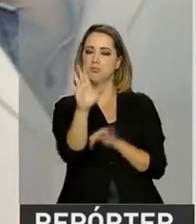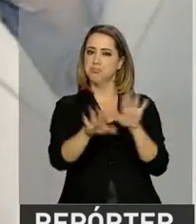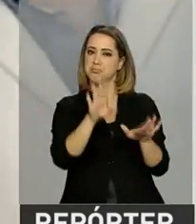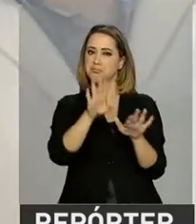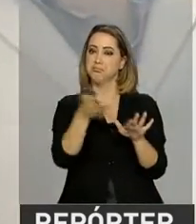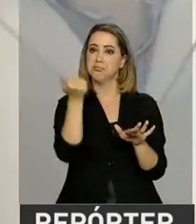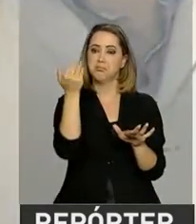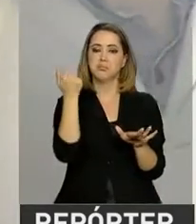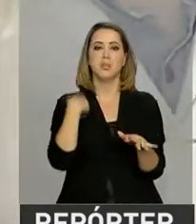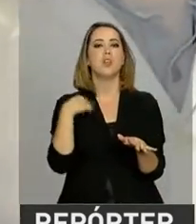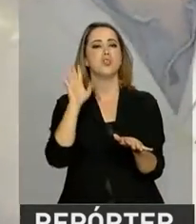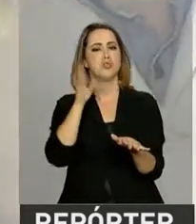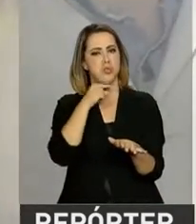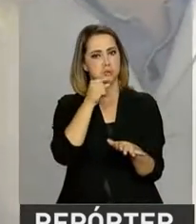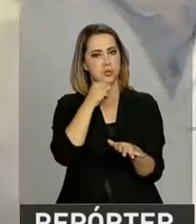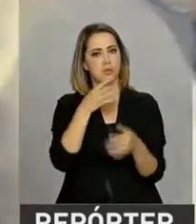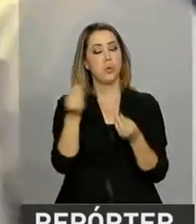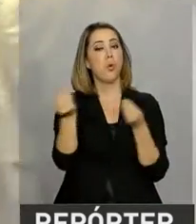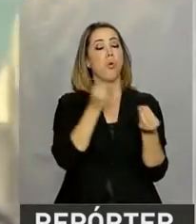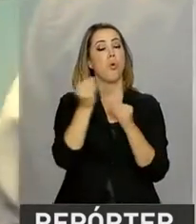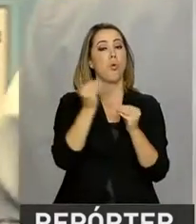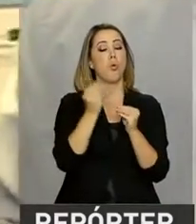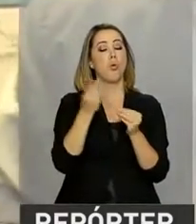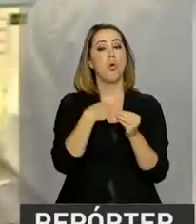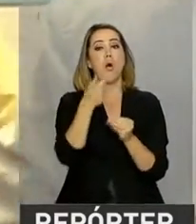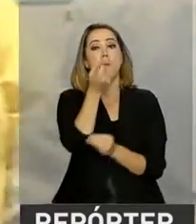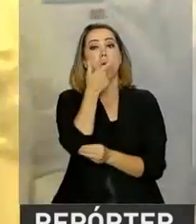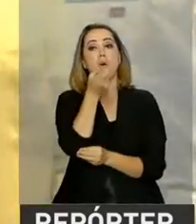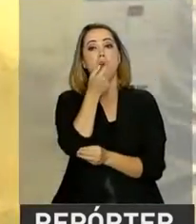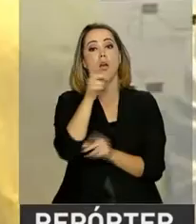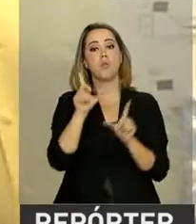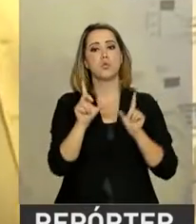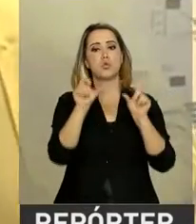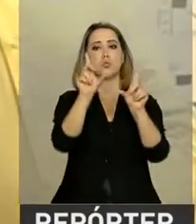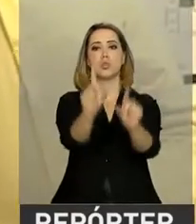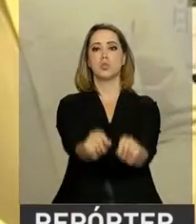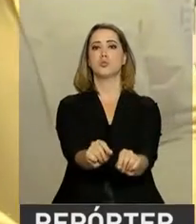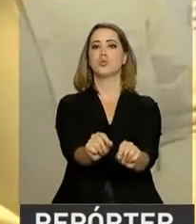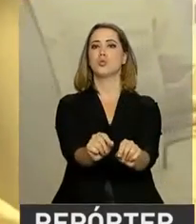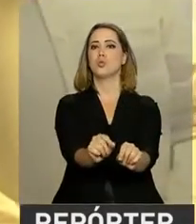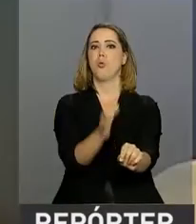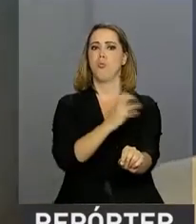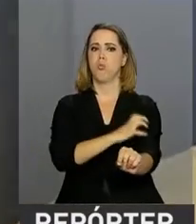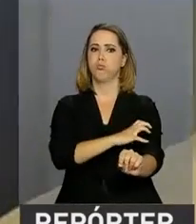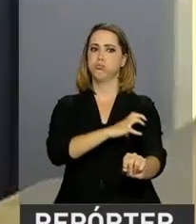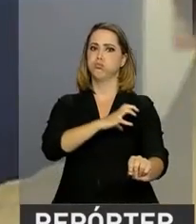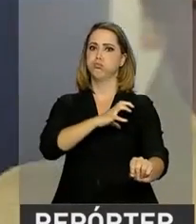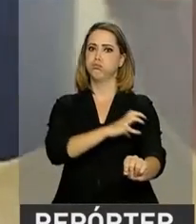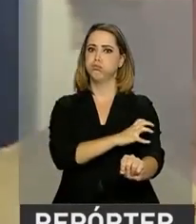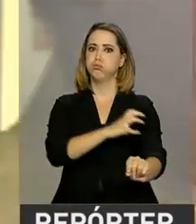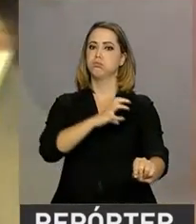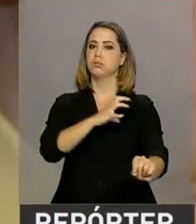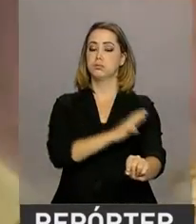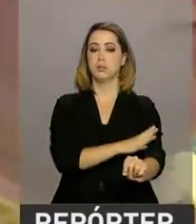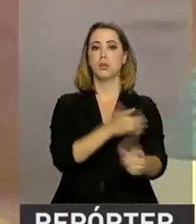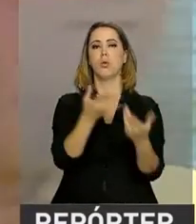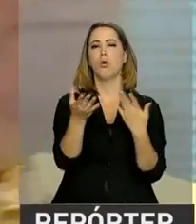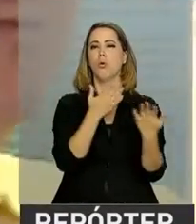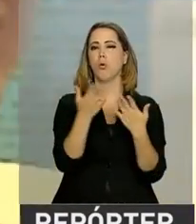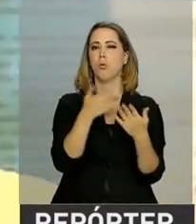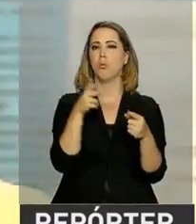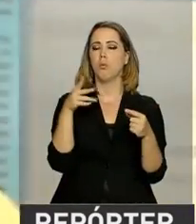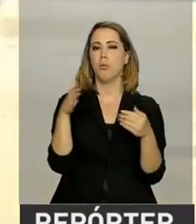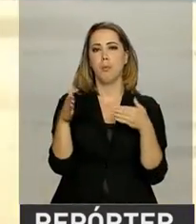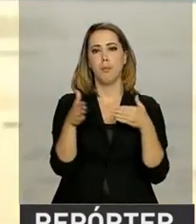como os medicamentos para reduzir a pressão arterial agem bloqueando o canal de cálcio a ciência ainda não tinha